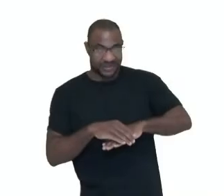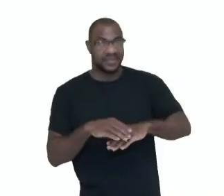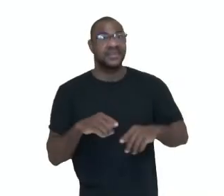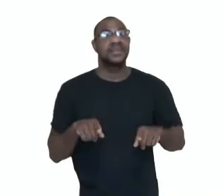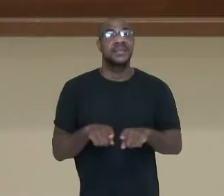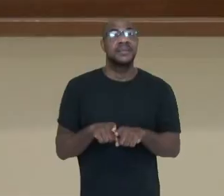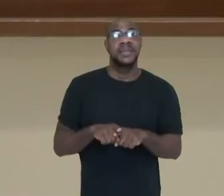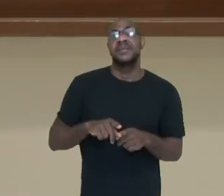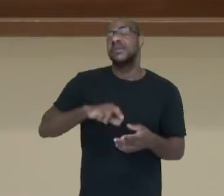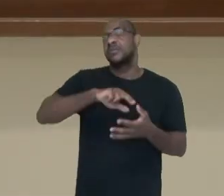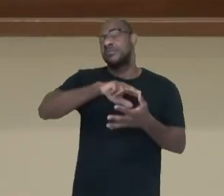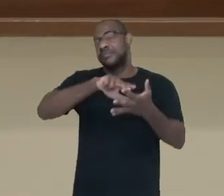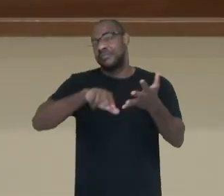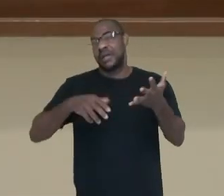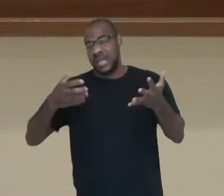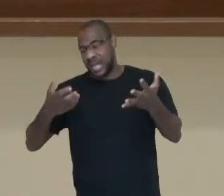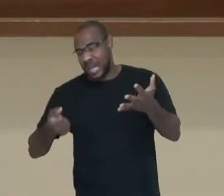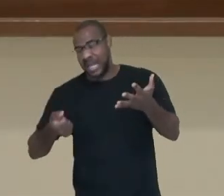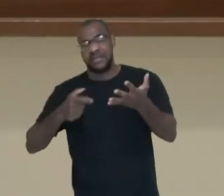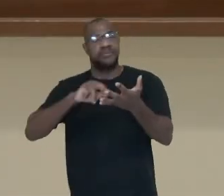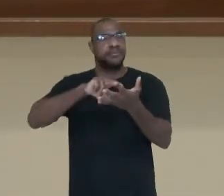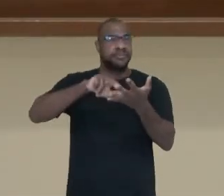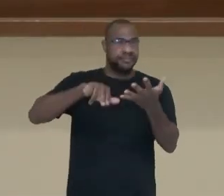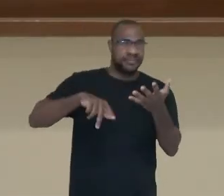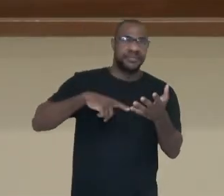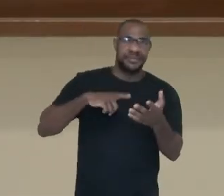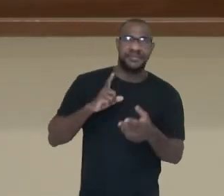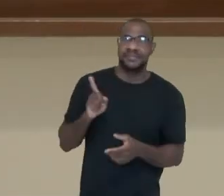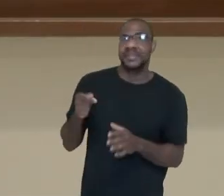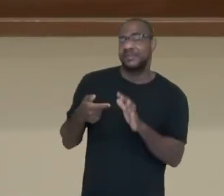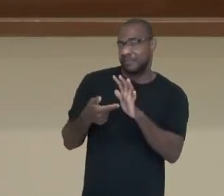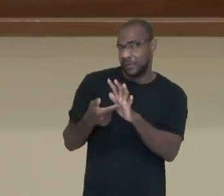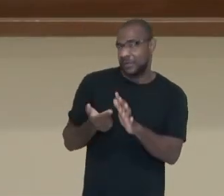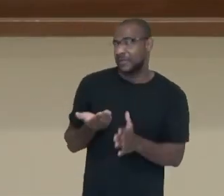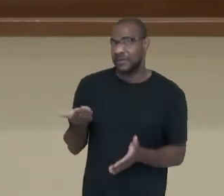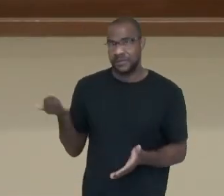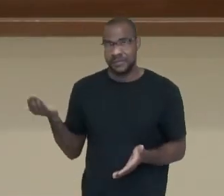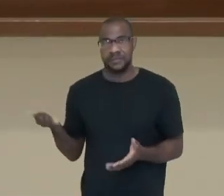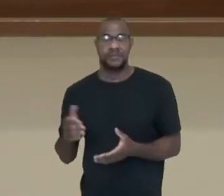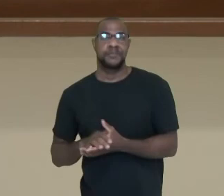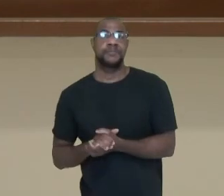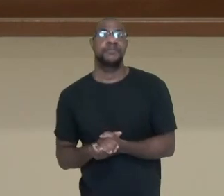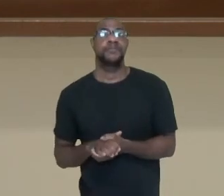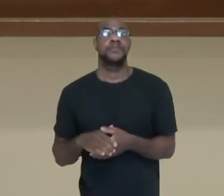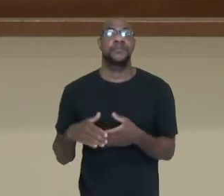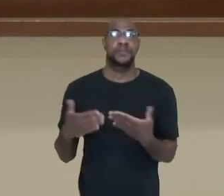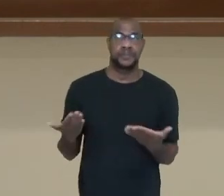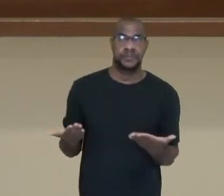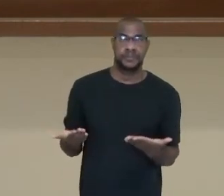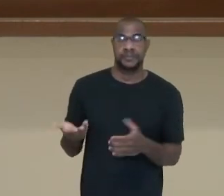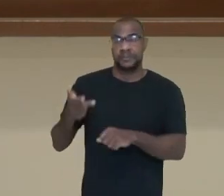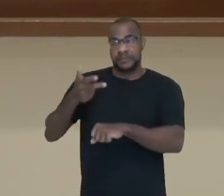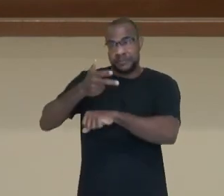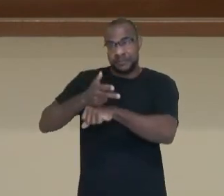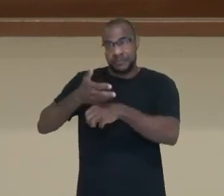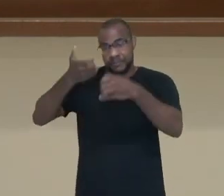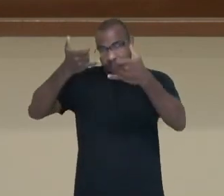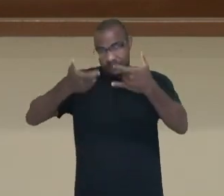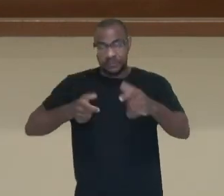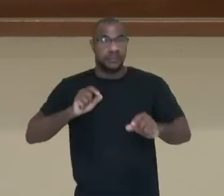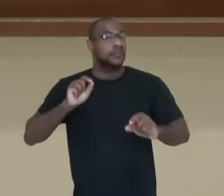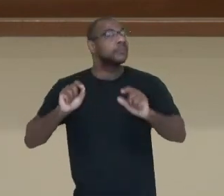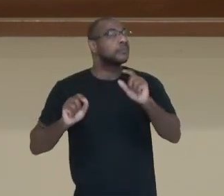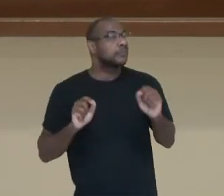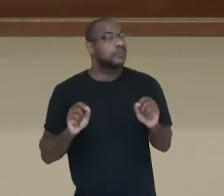além dos derivados, inclusive do leite, que se apresentam de maneira bem expressiva. Nesse patamar, a gente